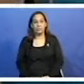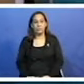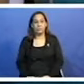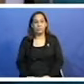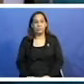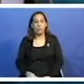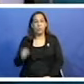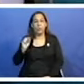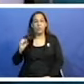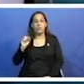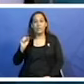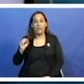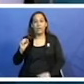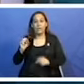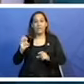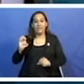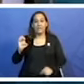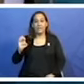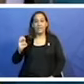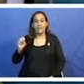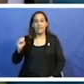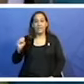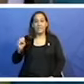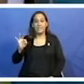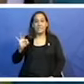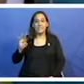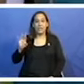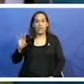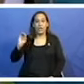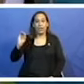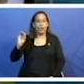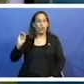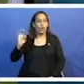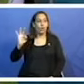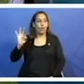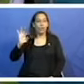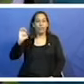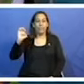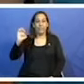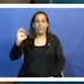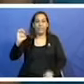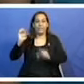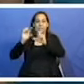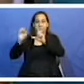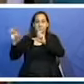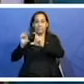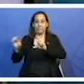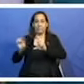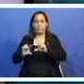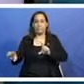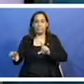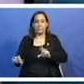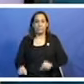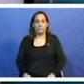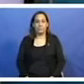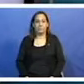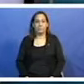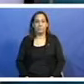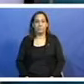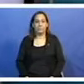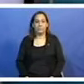O que que é estrofe? Estrofe é um conjunto de versos com espaço entre elas. Olha aqui, ó, aqui